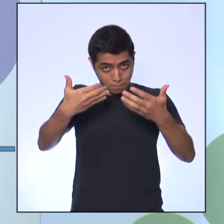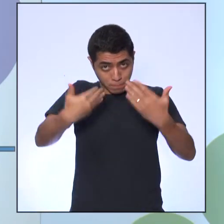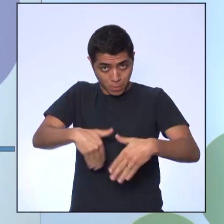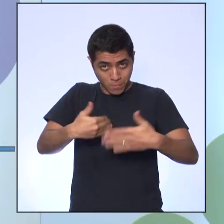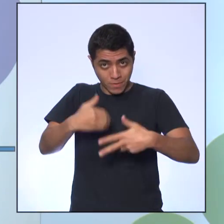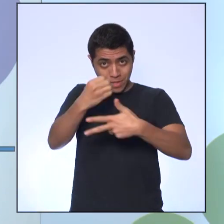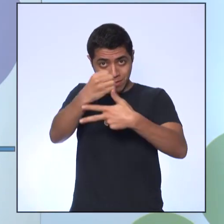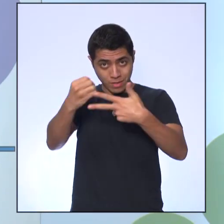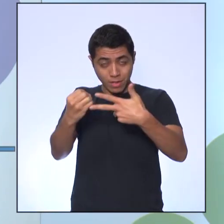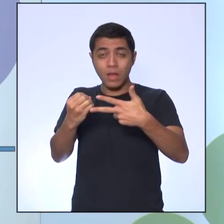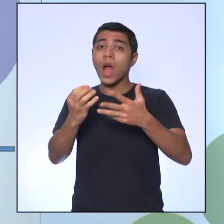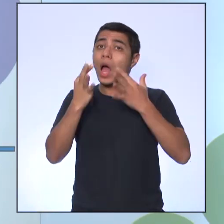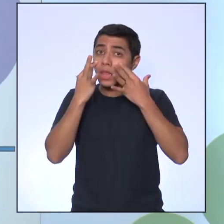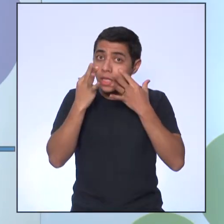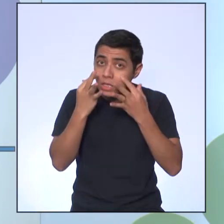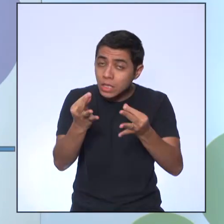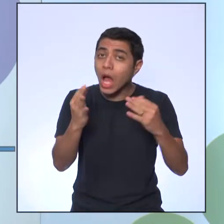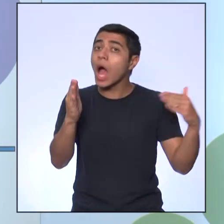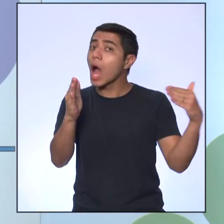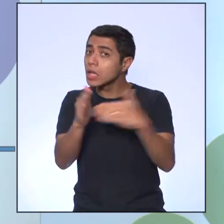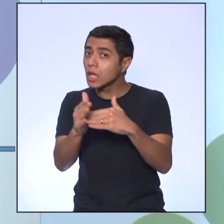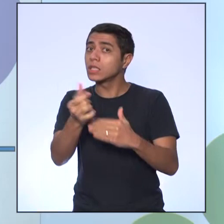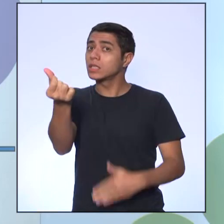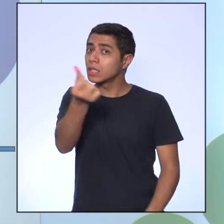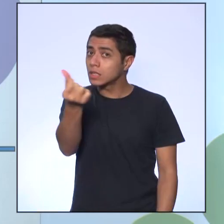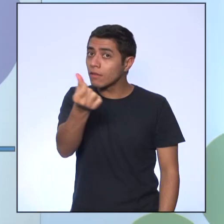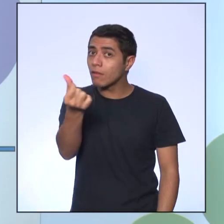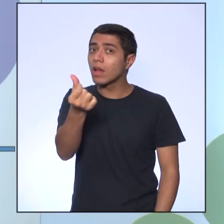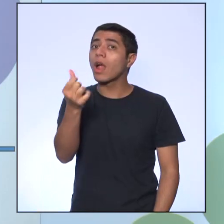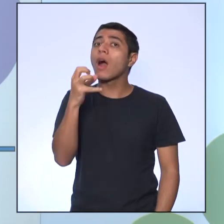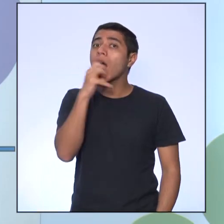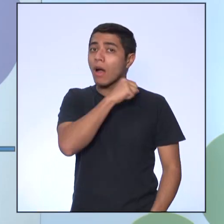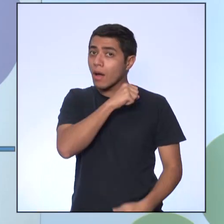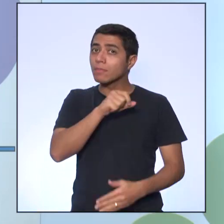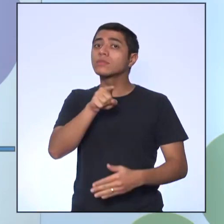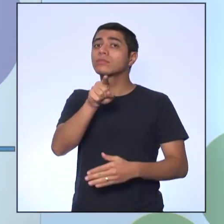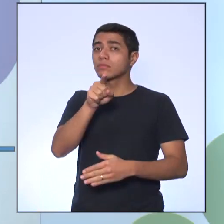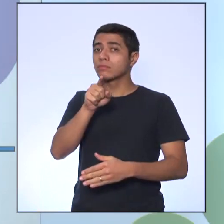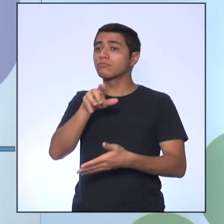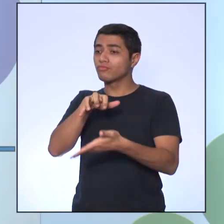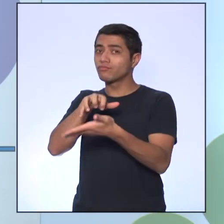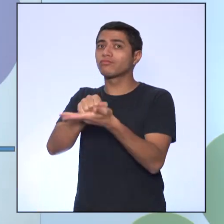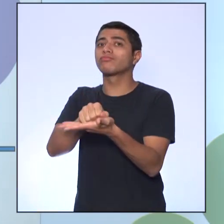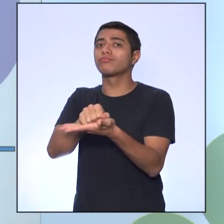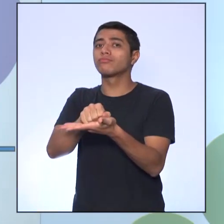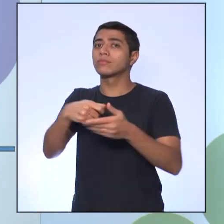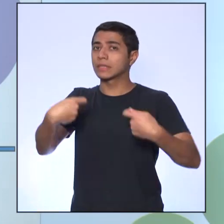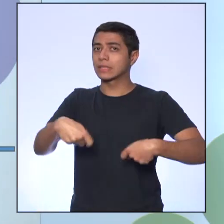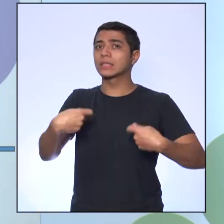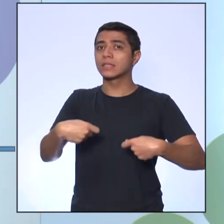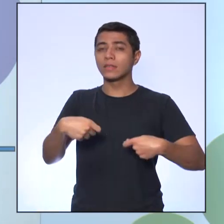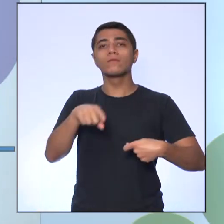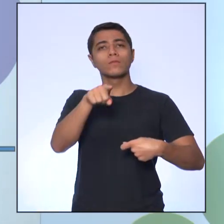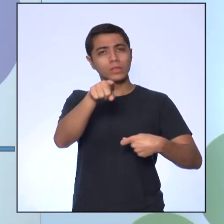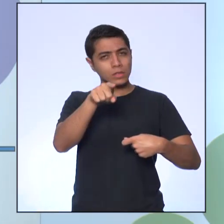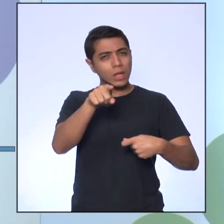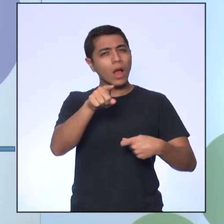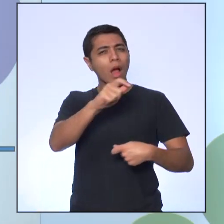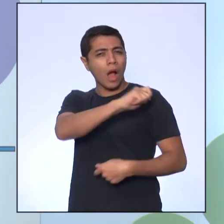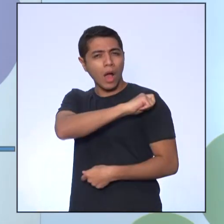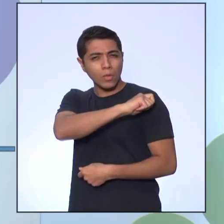até sexta-feira para fazer a sua inscrição. E é importante lembrar que, se você é aluno da rede pública estadual, você